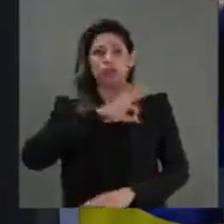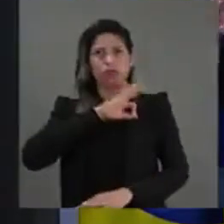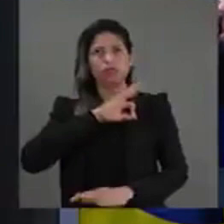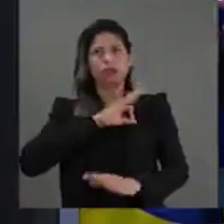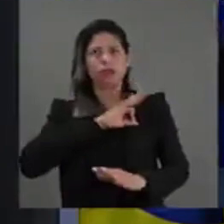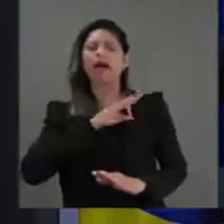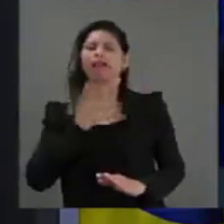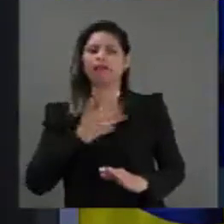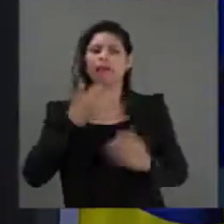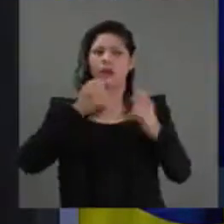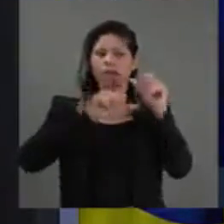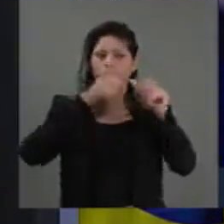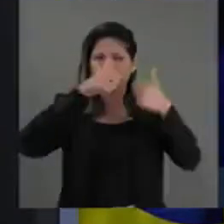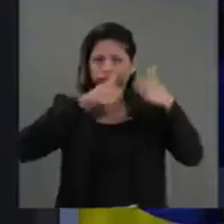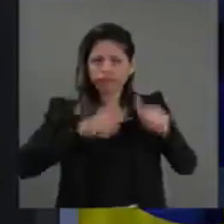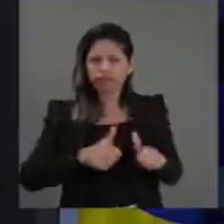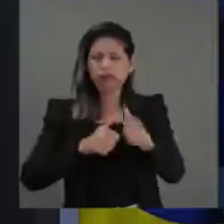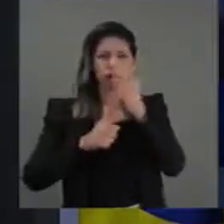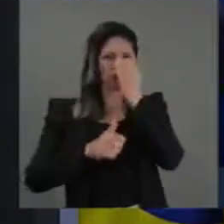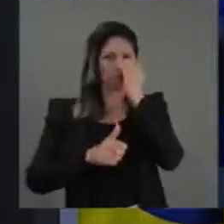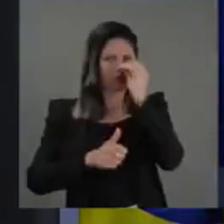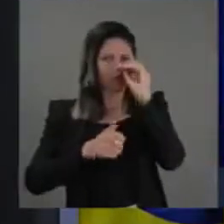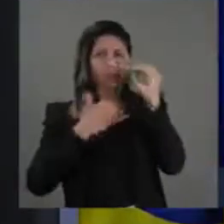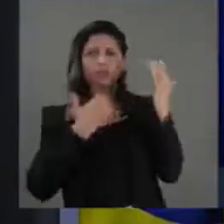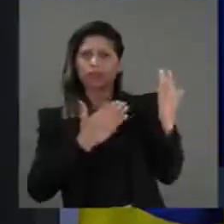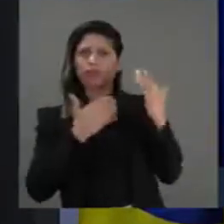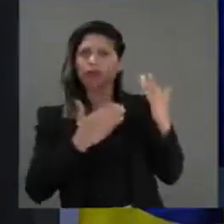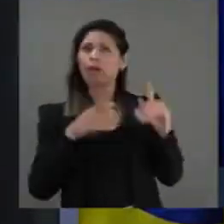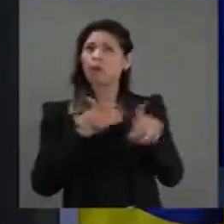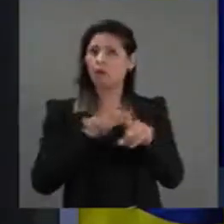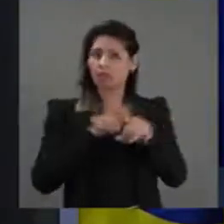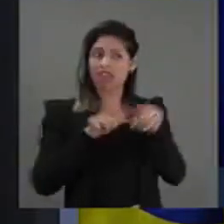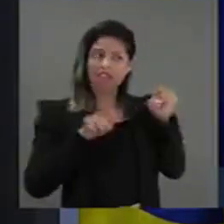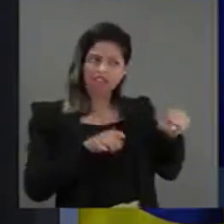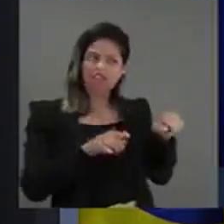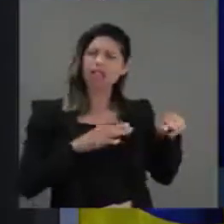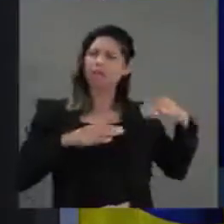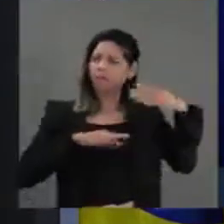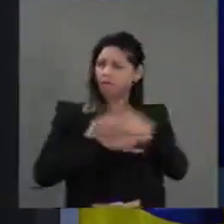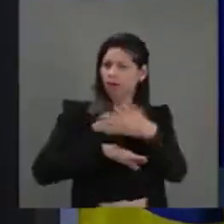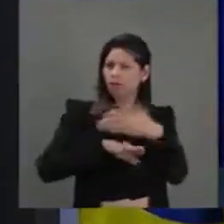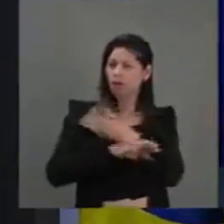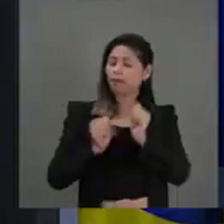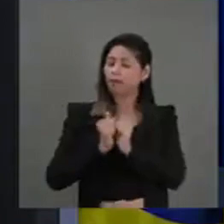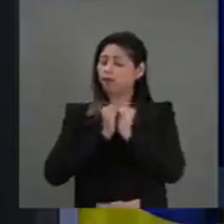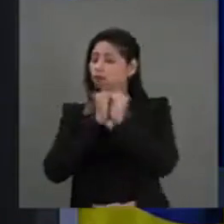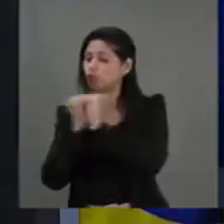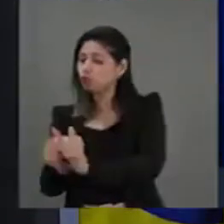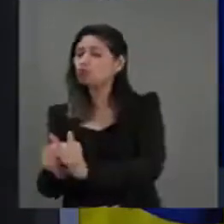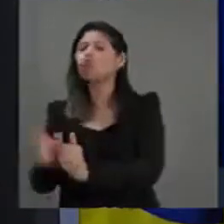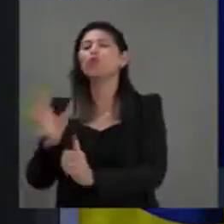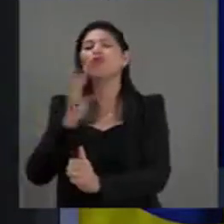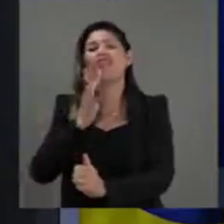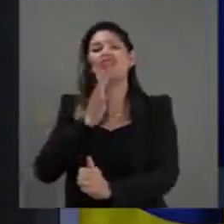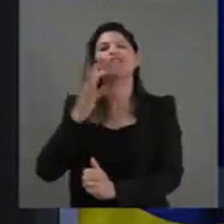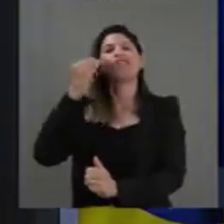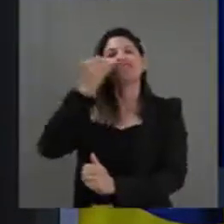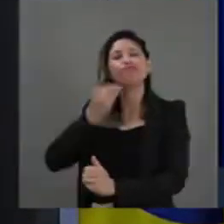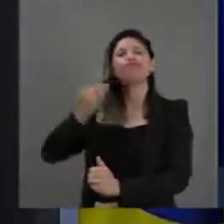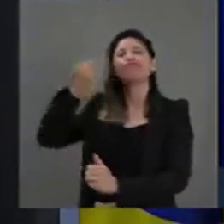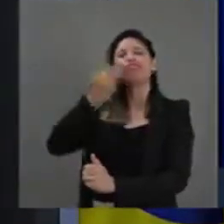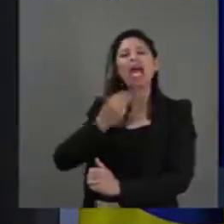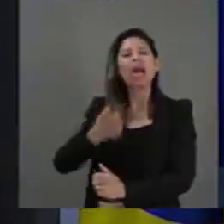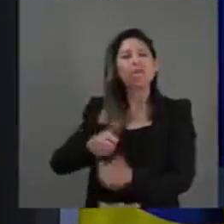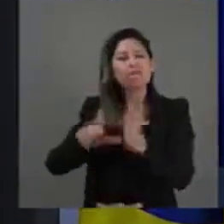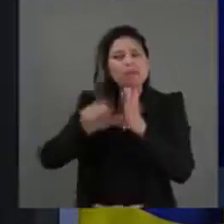porque ele, pouco tempo atrás, estava junto desse grupo. Então, não é a primeira vez que isso vem à